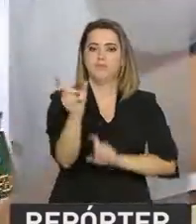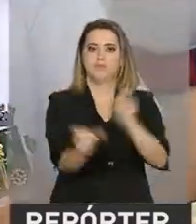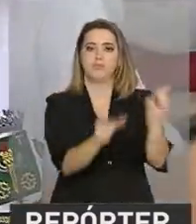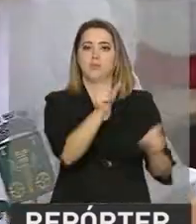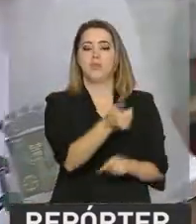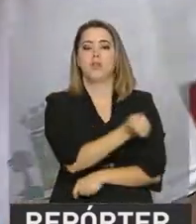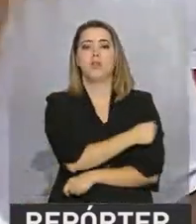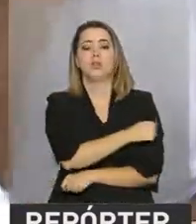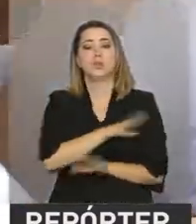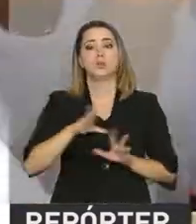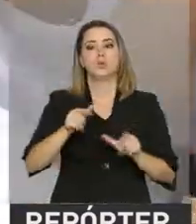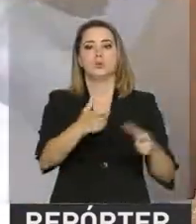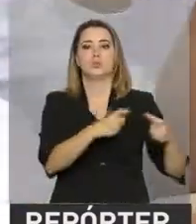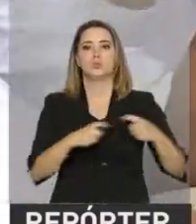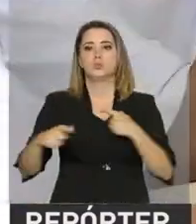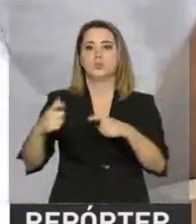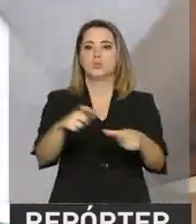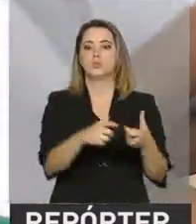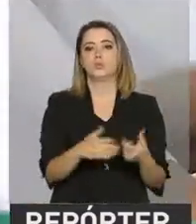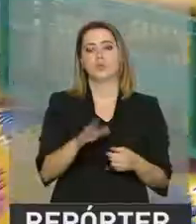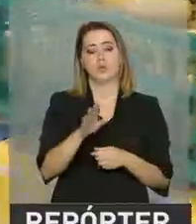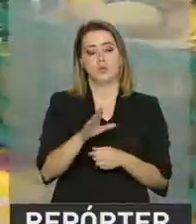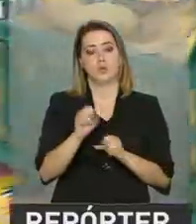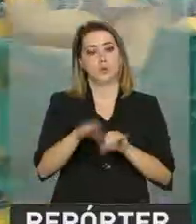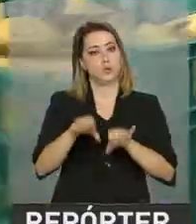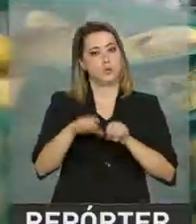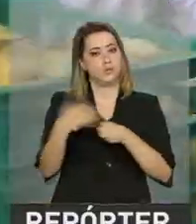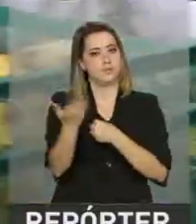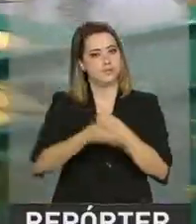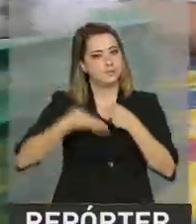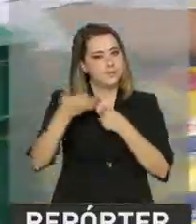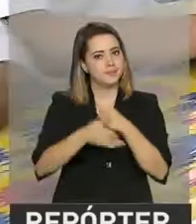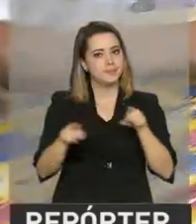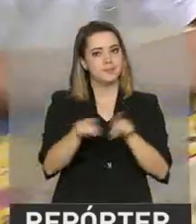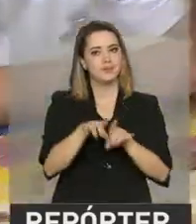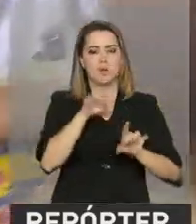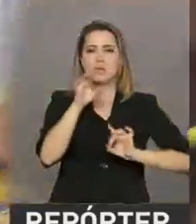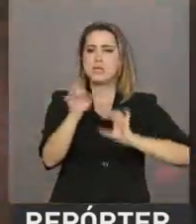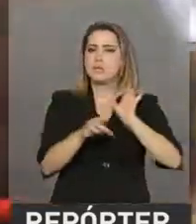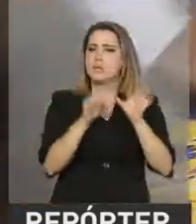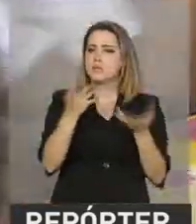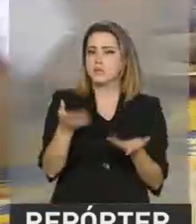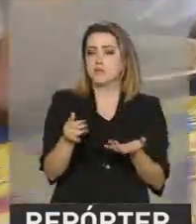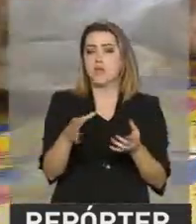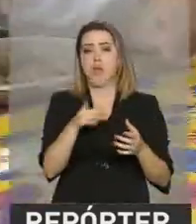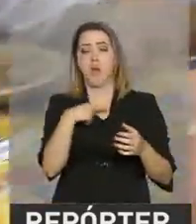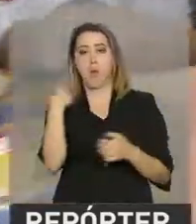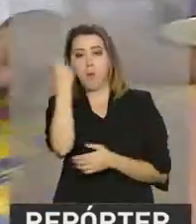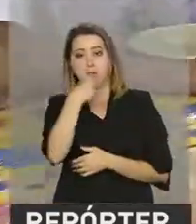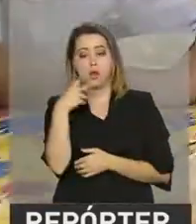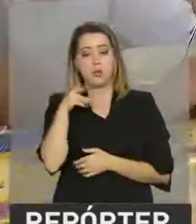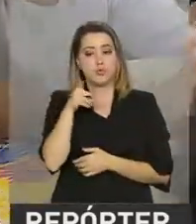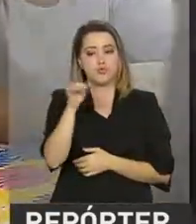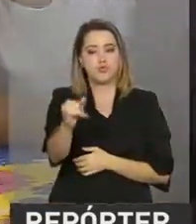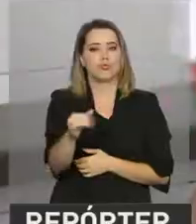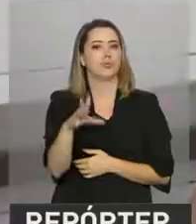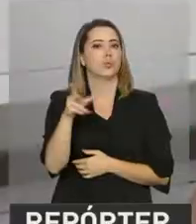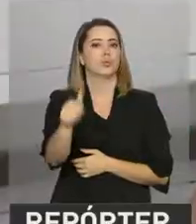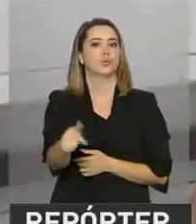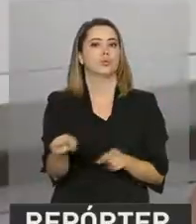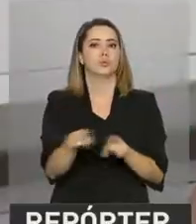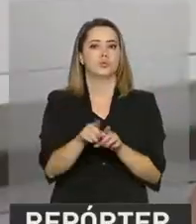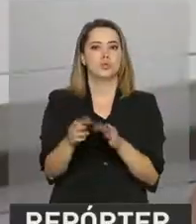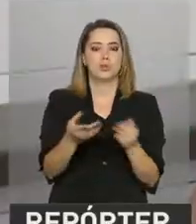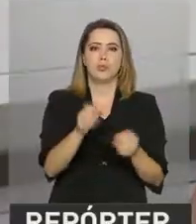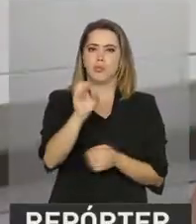todas as etapas da educação básica e programas especiais como educação integral e de jovens e adultos os